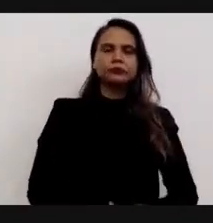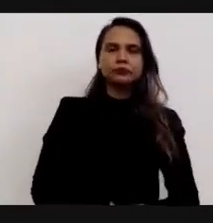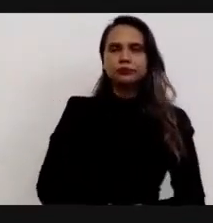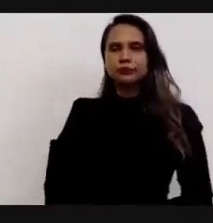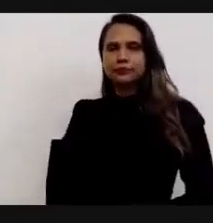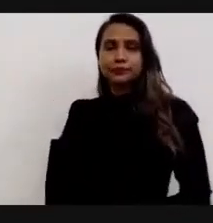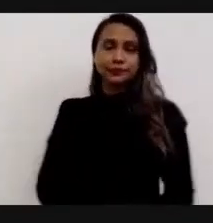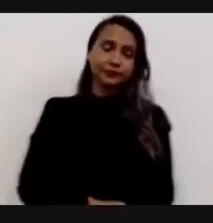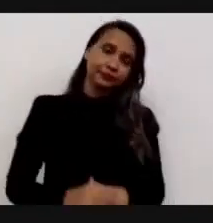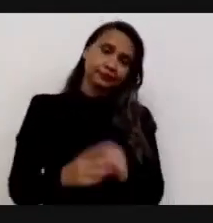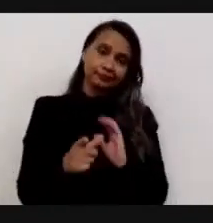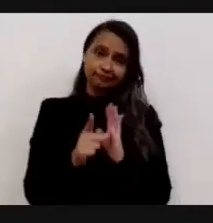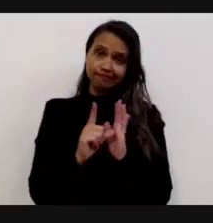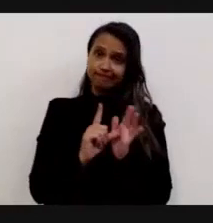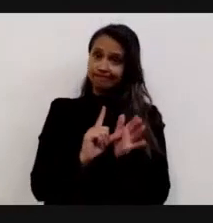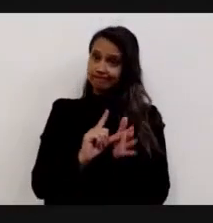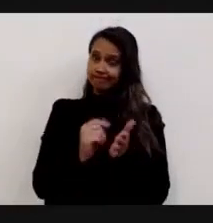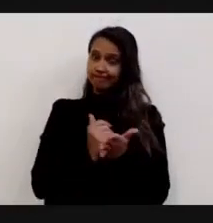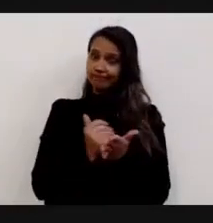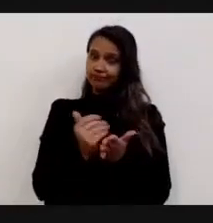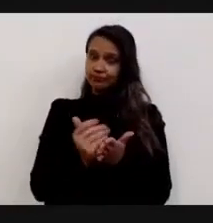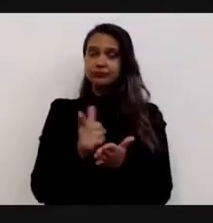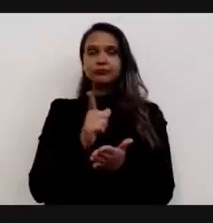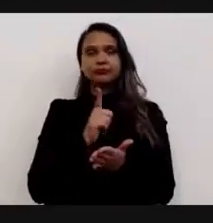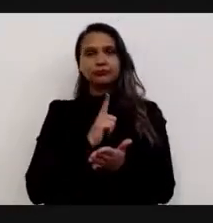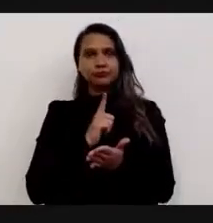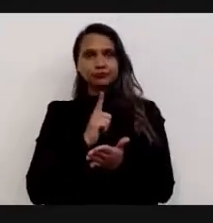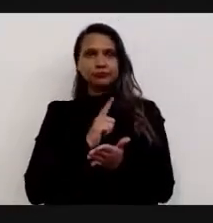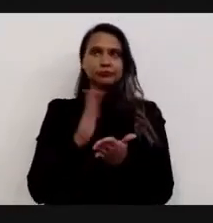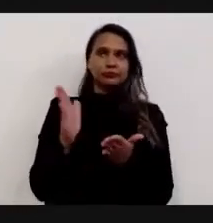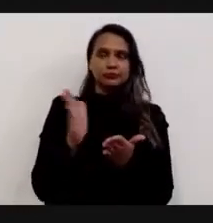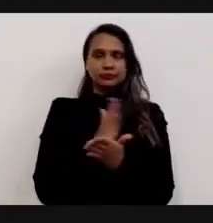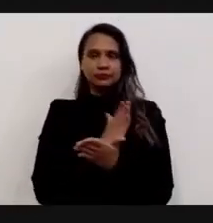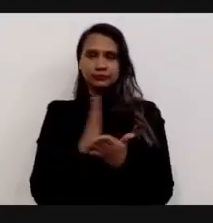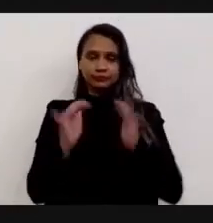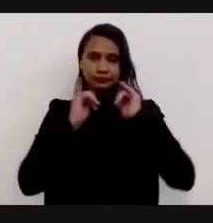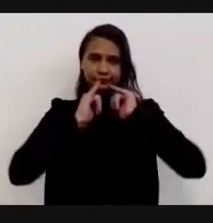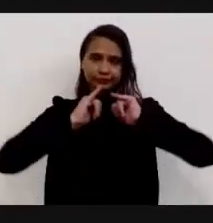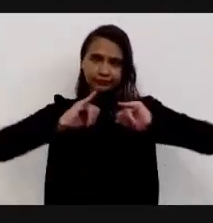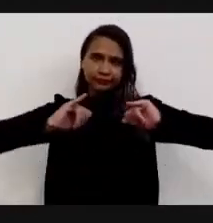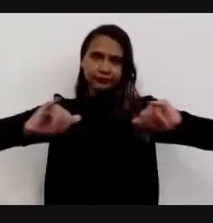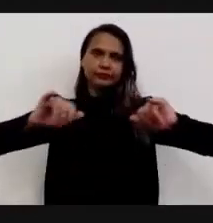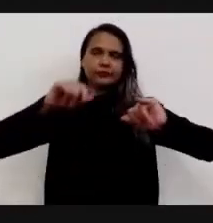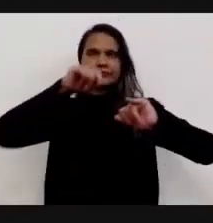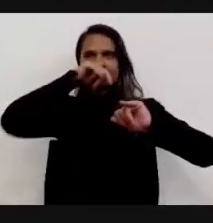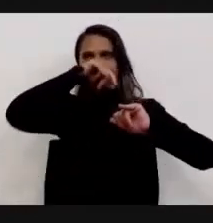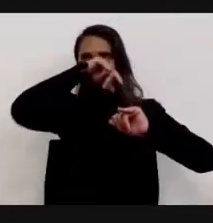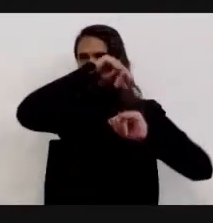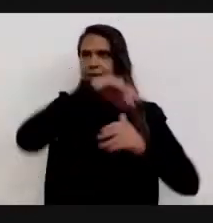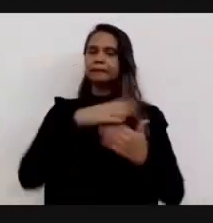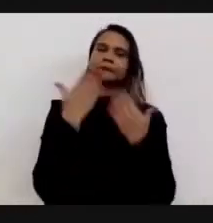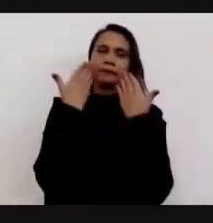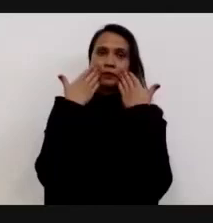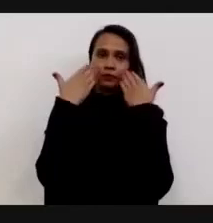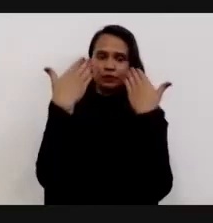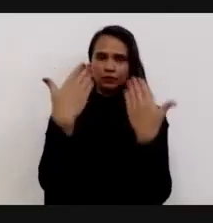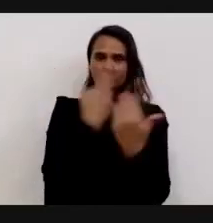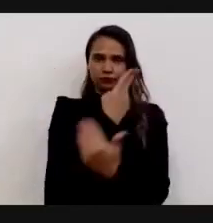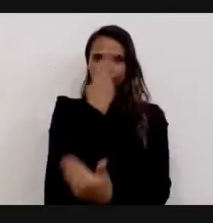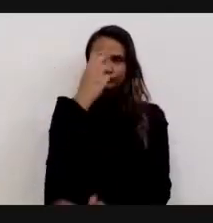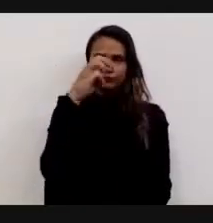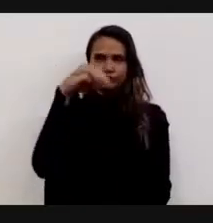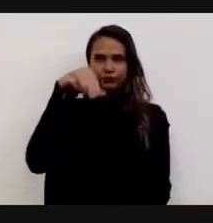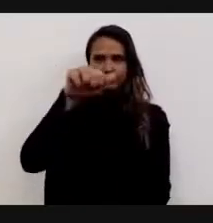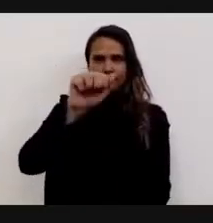Antes de começar, tenho uns avisos para dar para vocês. Primeiro, me apresentar, meu nome é